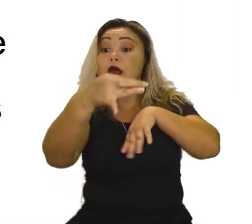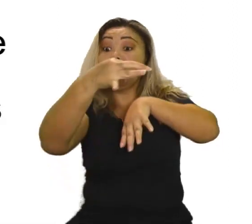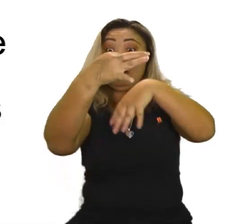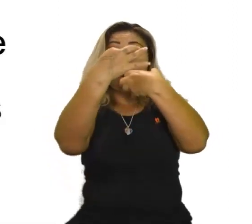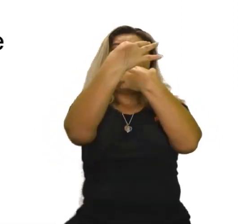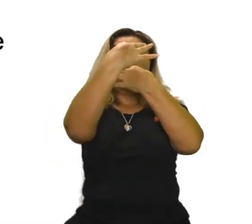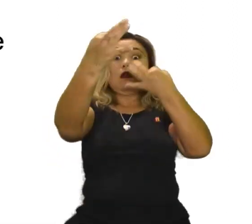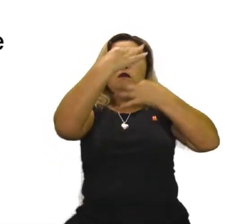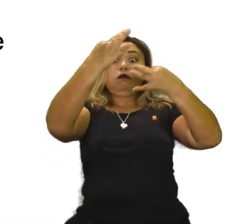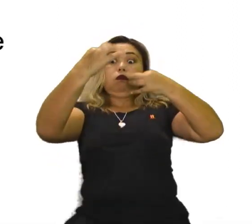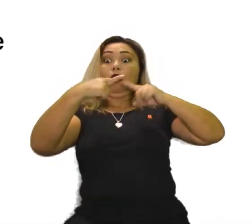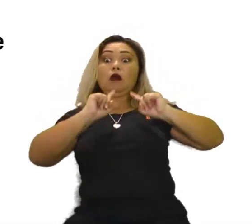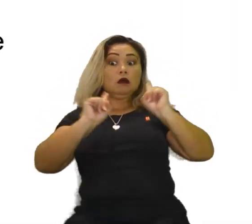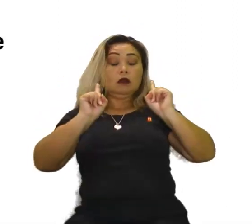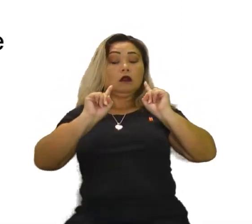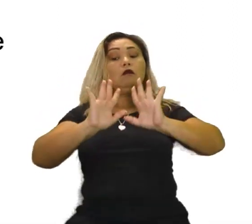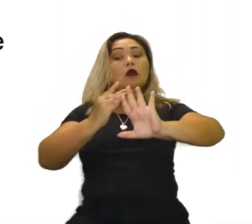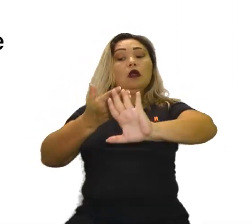tá bom?